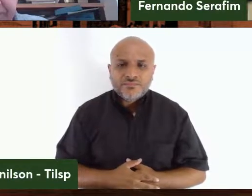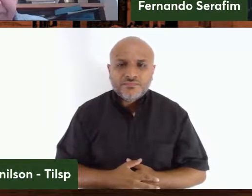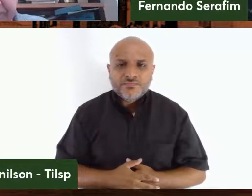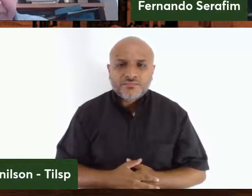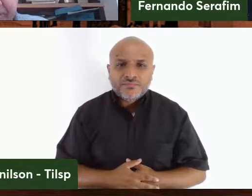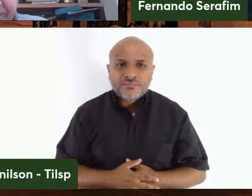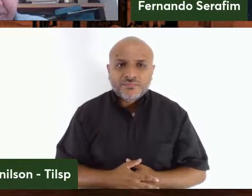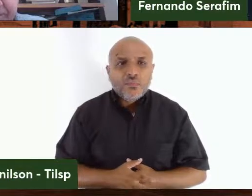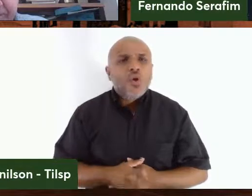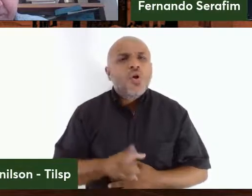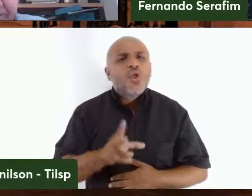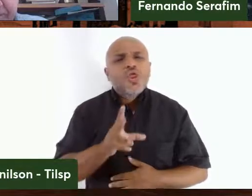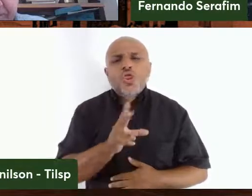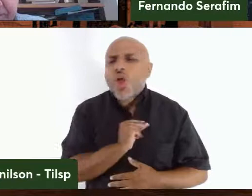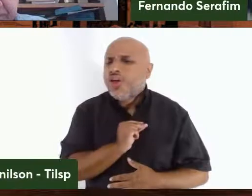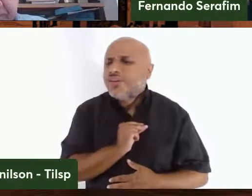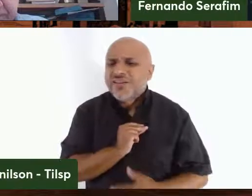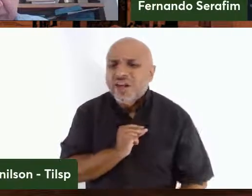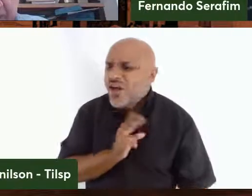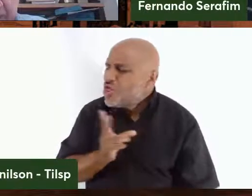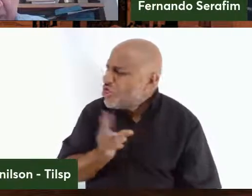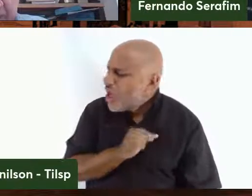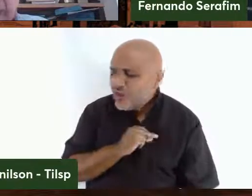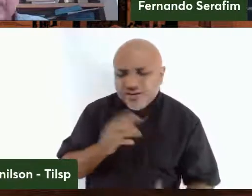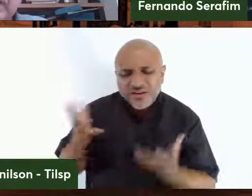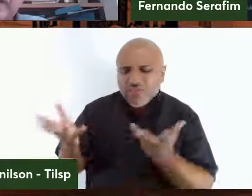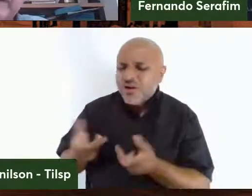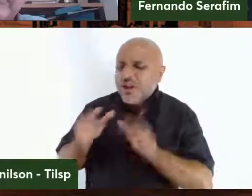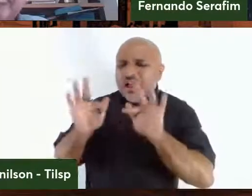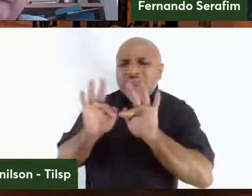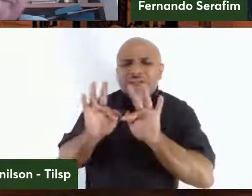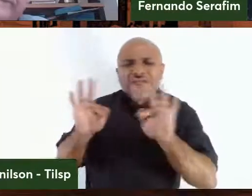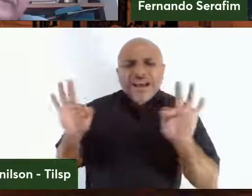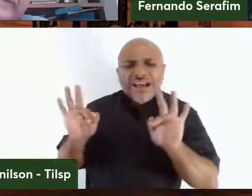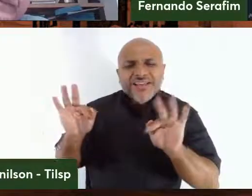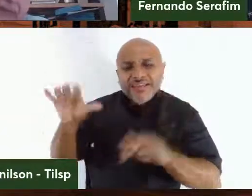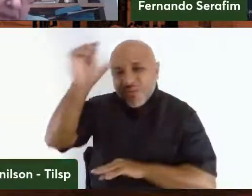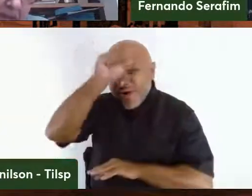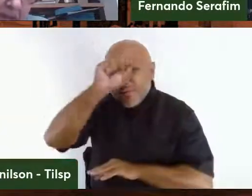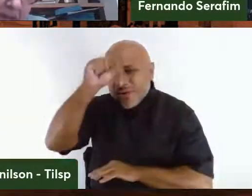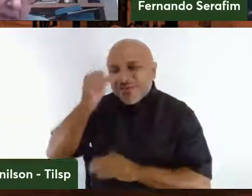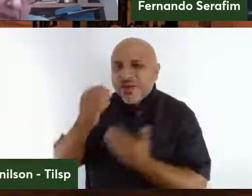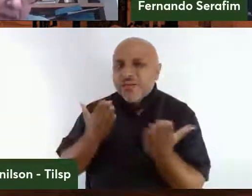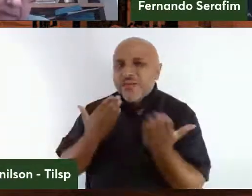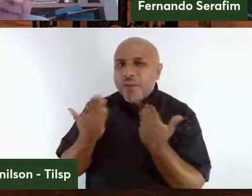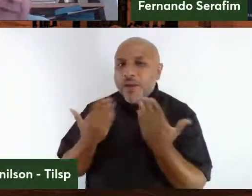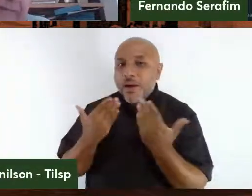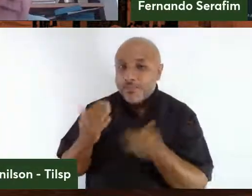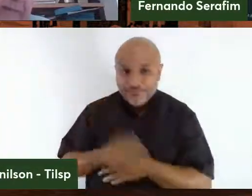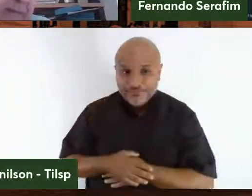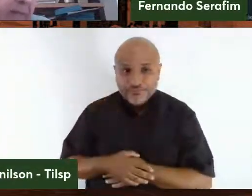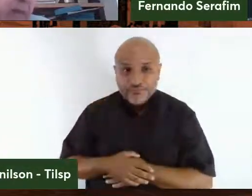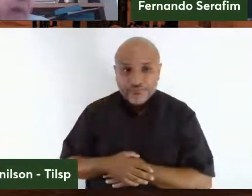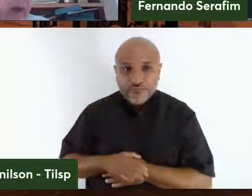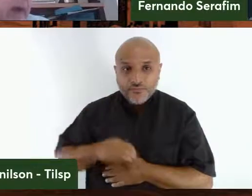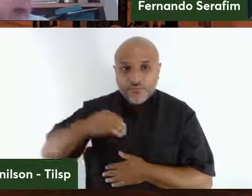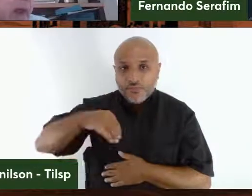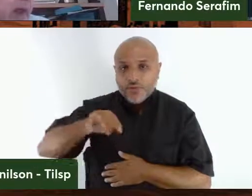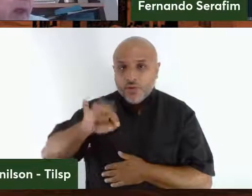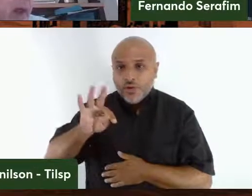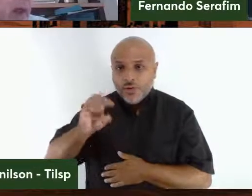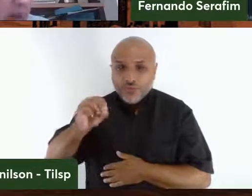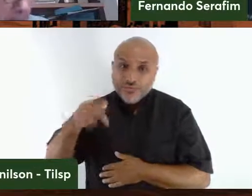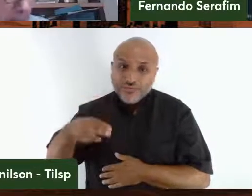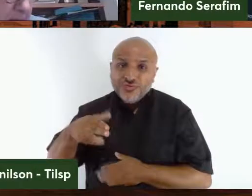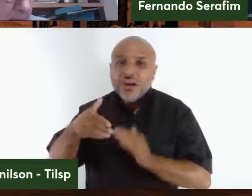nossa, que maravilhoso, Milton. Cada frase é um aprendizado aqui nesse papo. Milton, olha só, querido. A gente já está